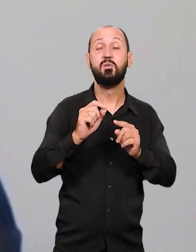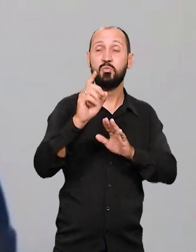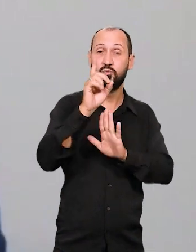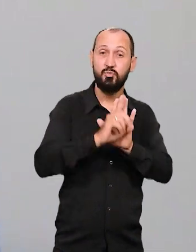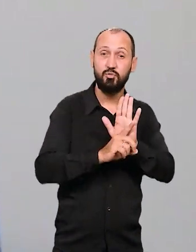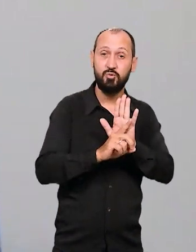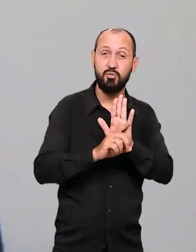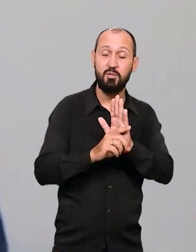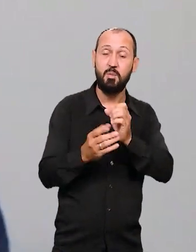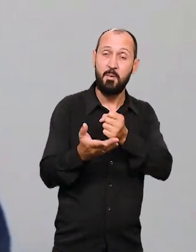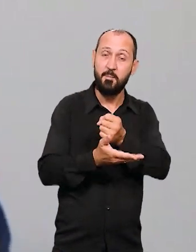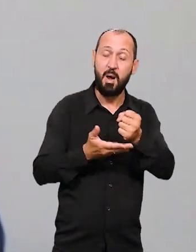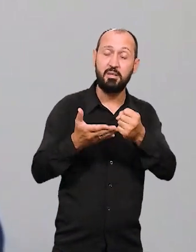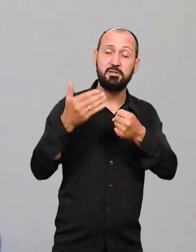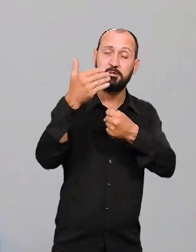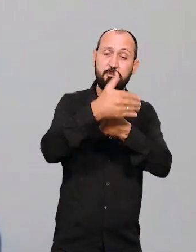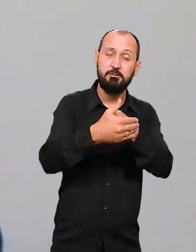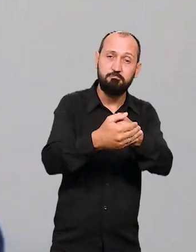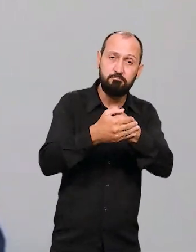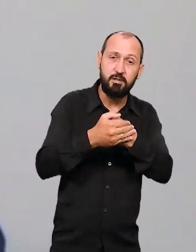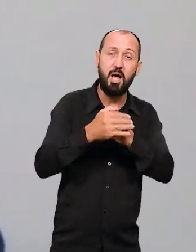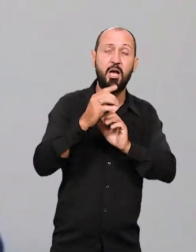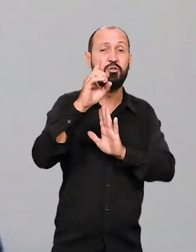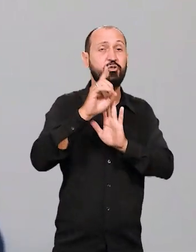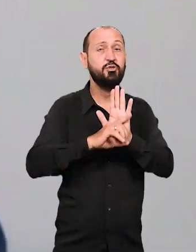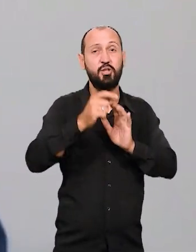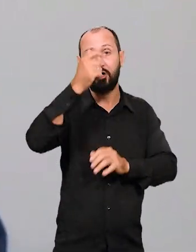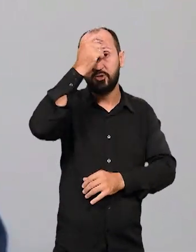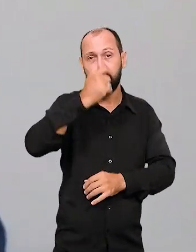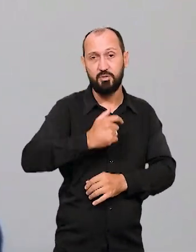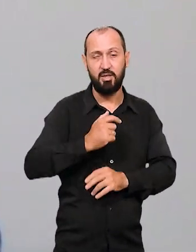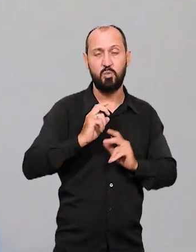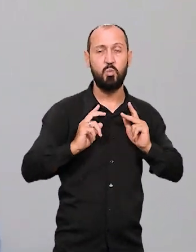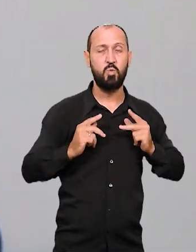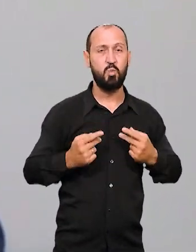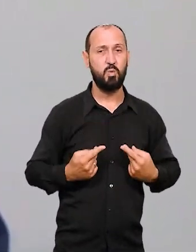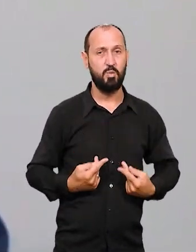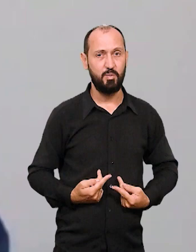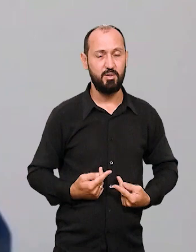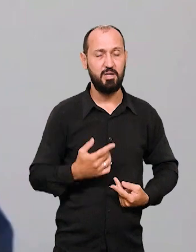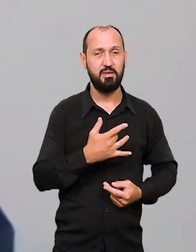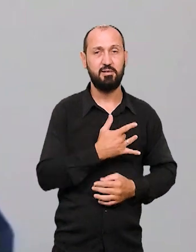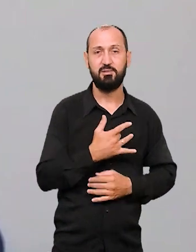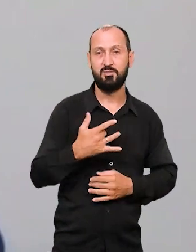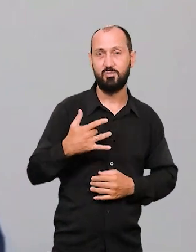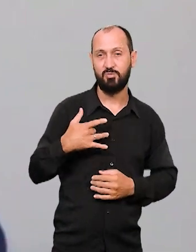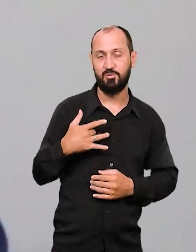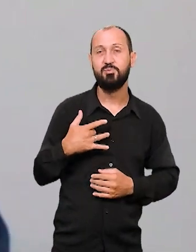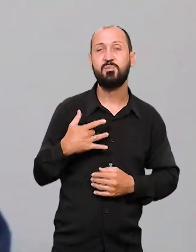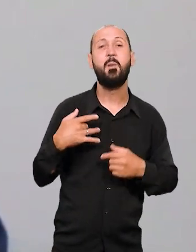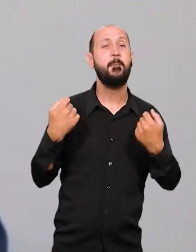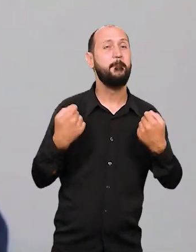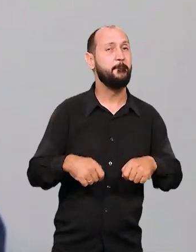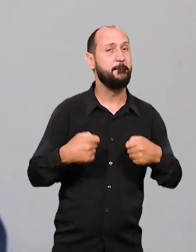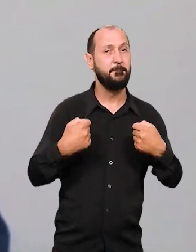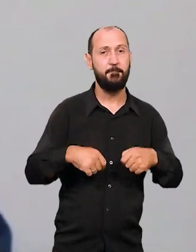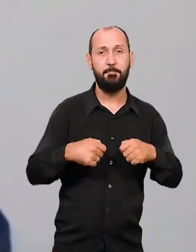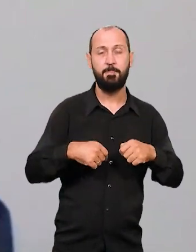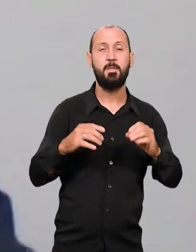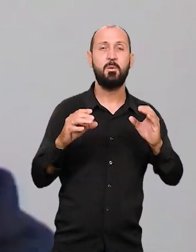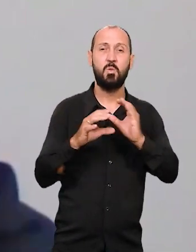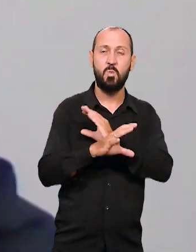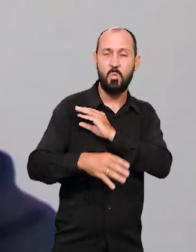defesa dos direitos básicos, principalmente da dignidade da pessoa humana e da saúde tem que